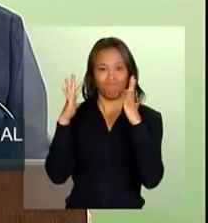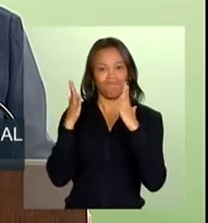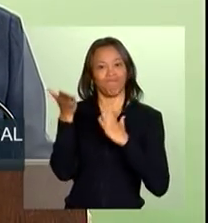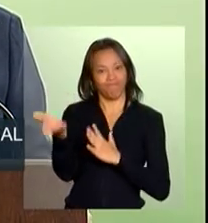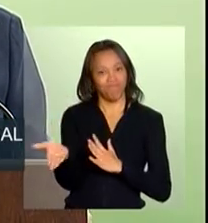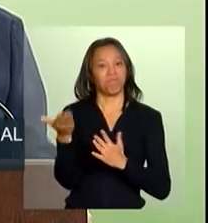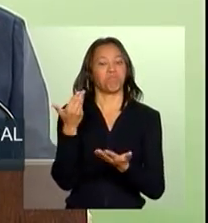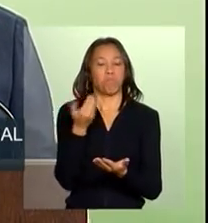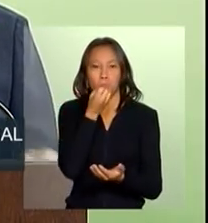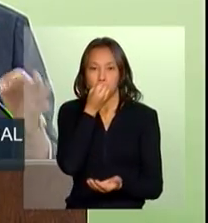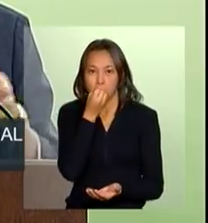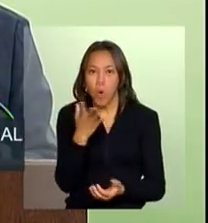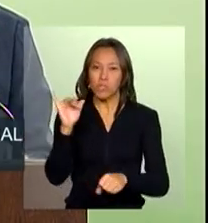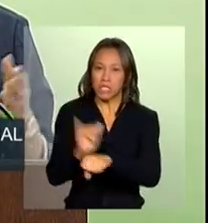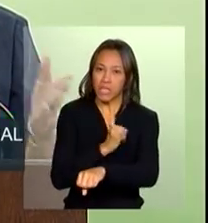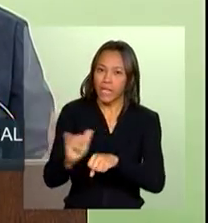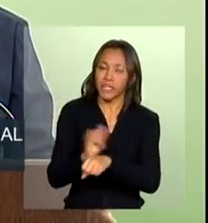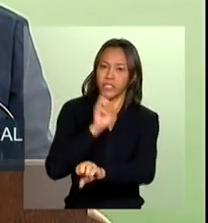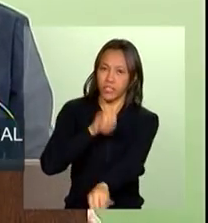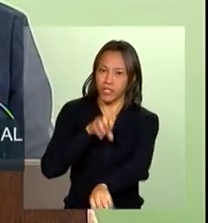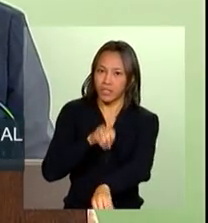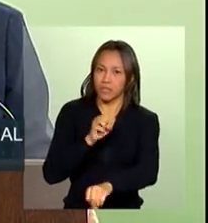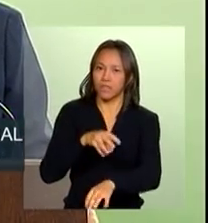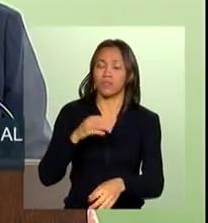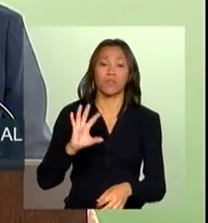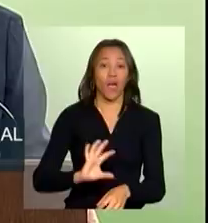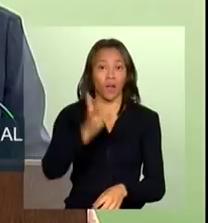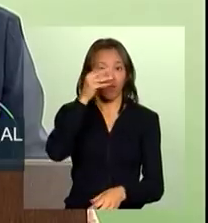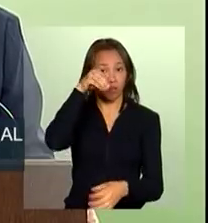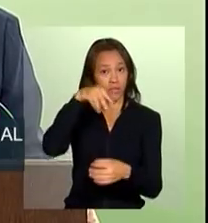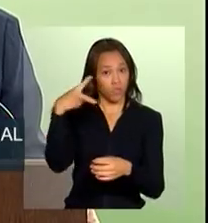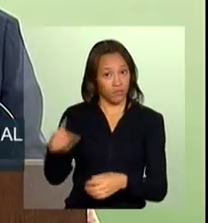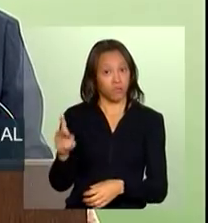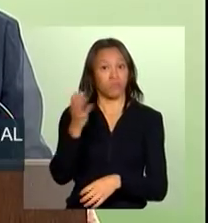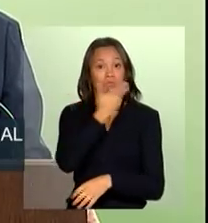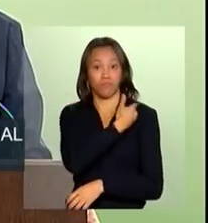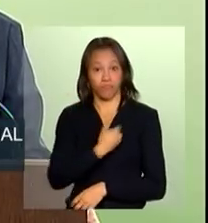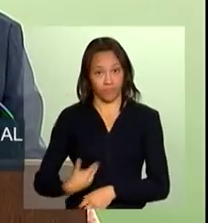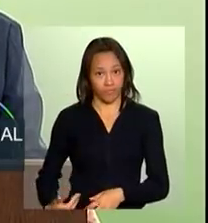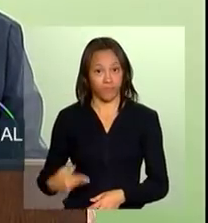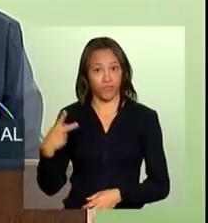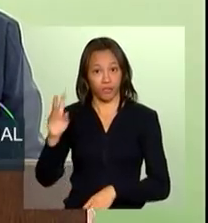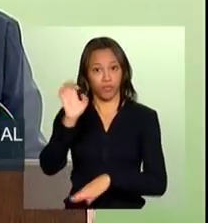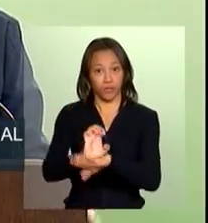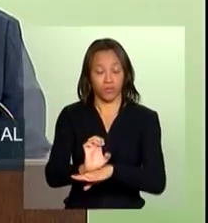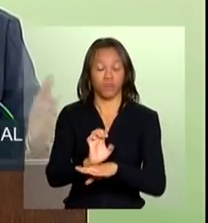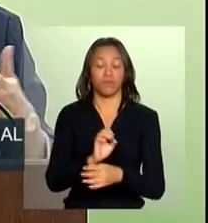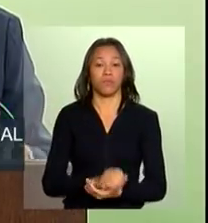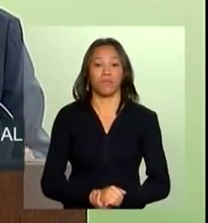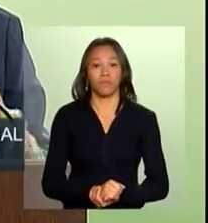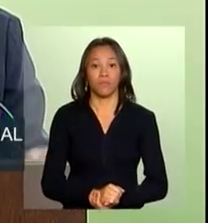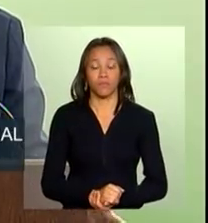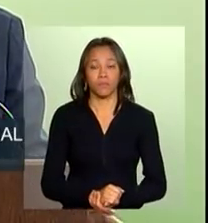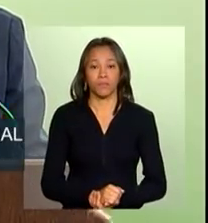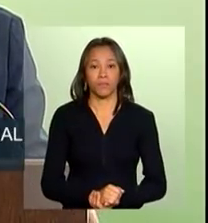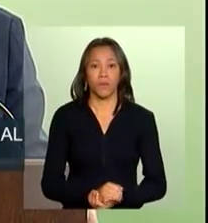melhores práticas realizadas e efetivadas quando do